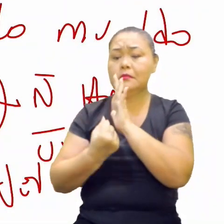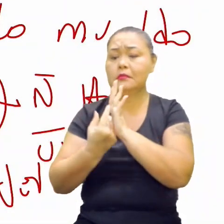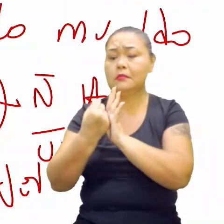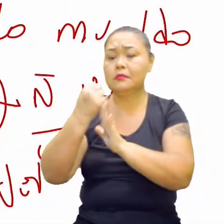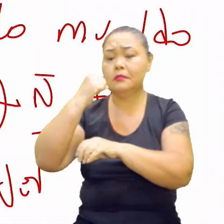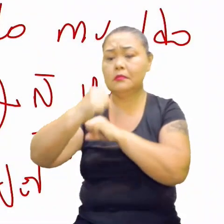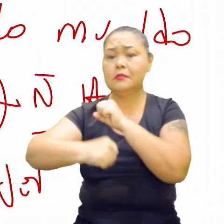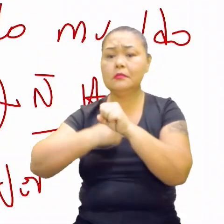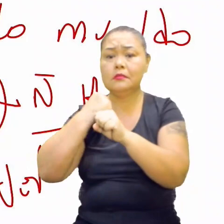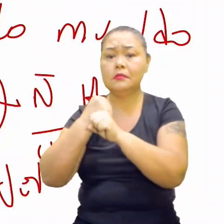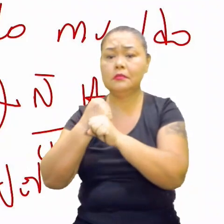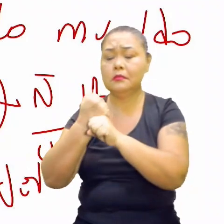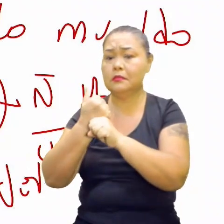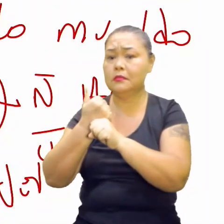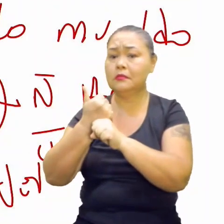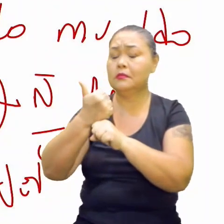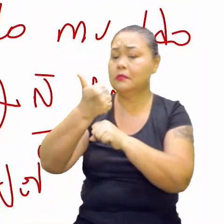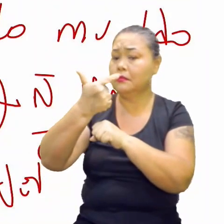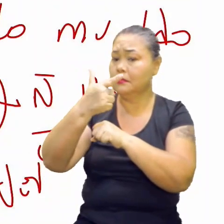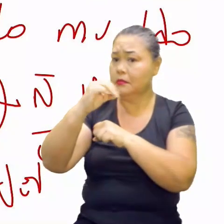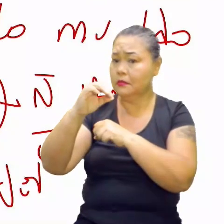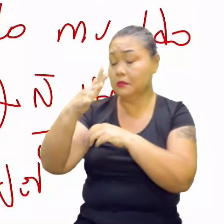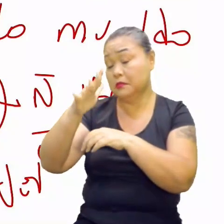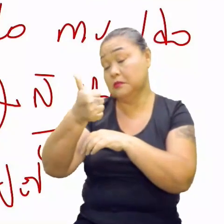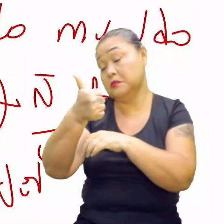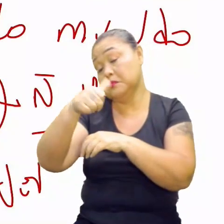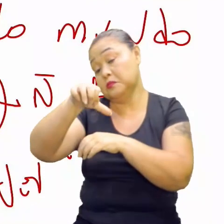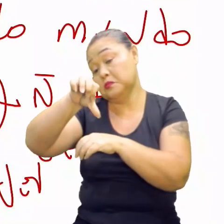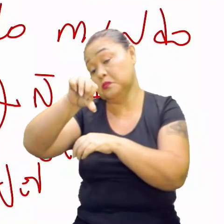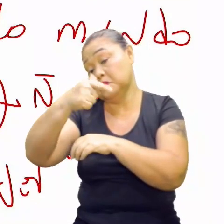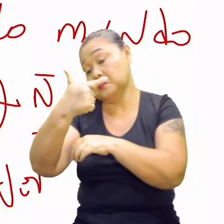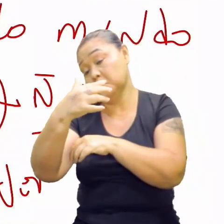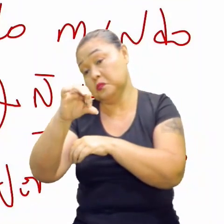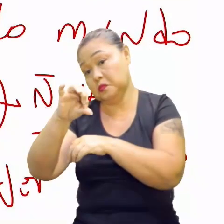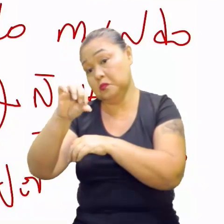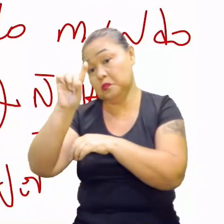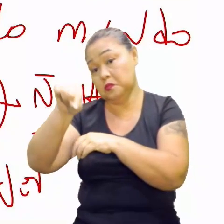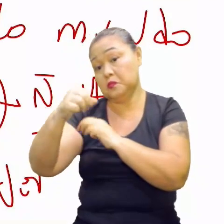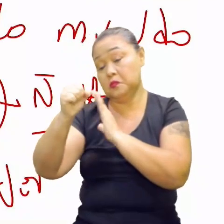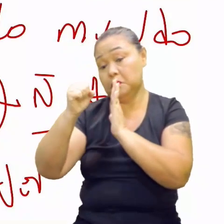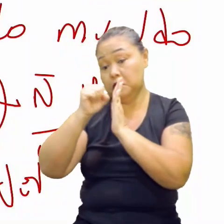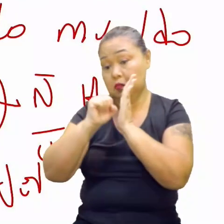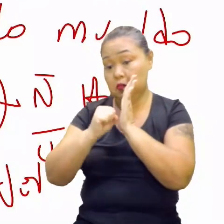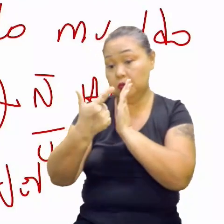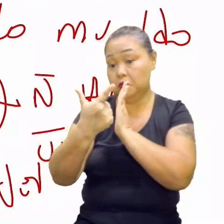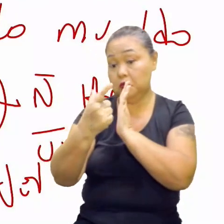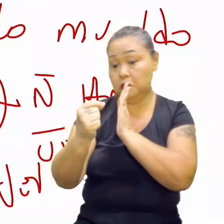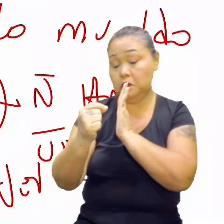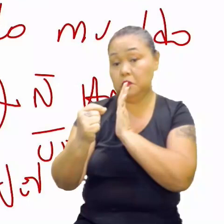em 1929, que é o ano 20, a década de 20,